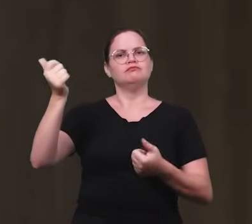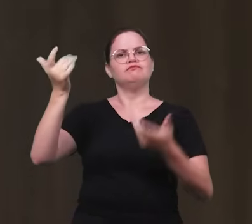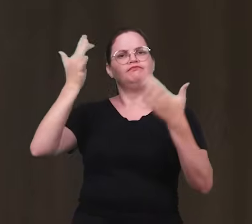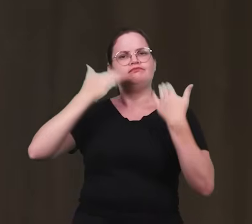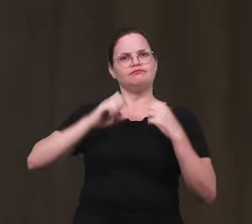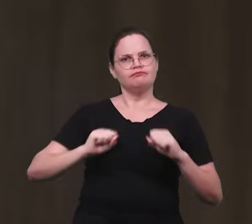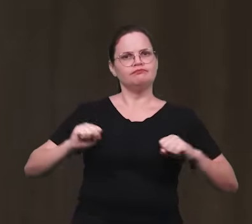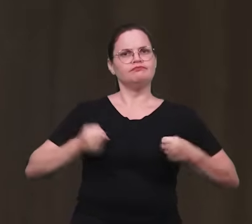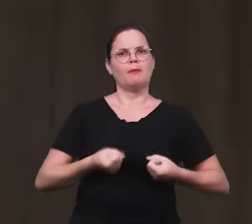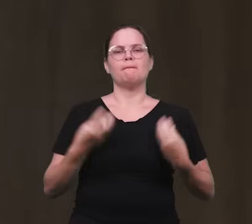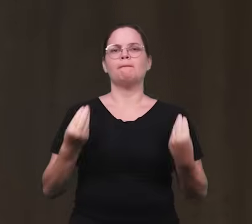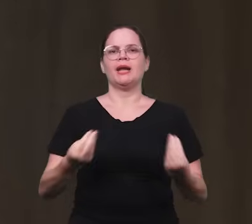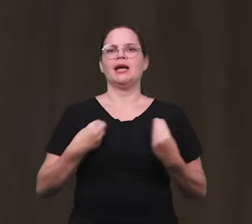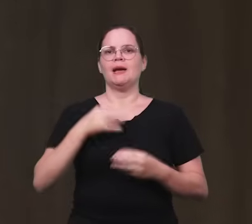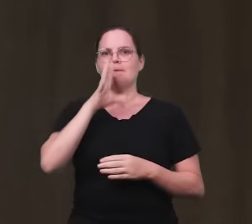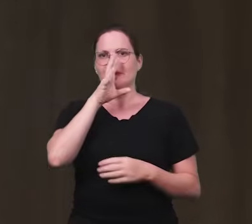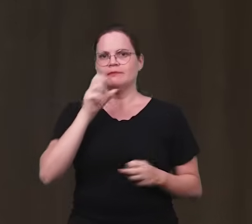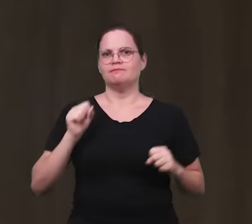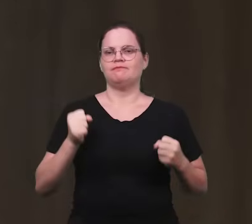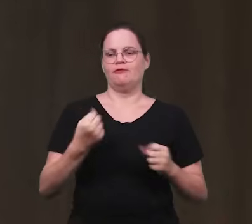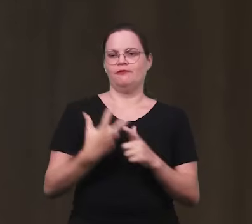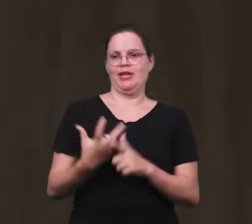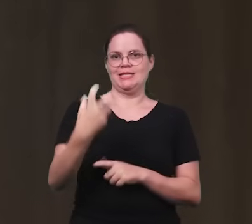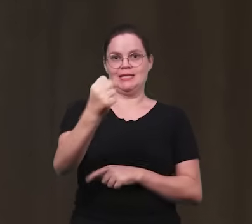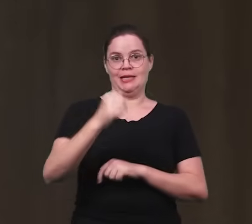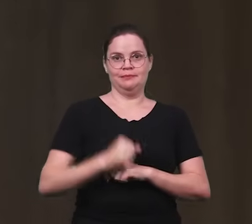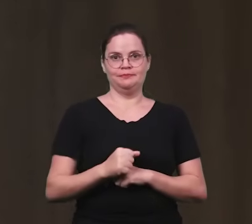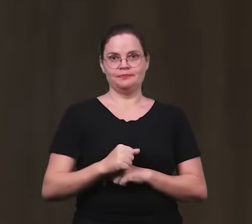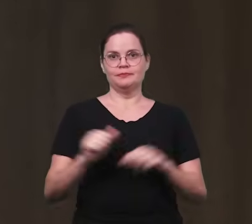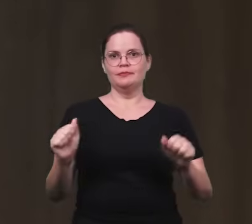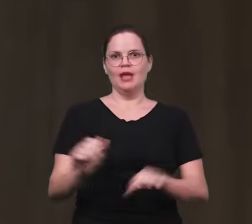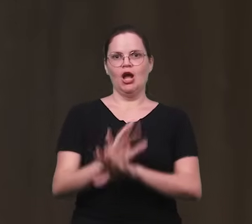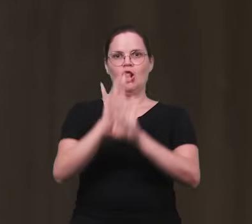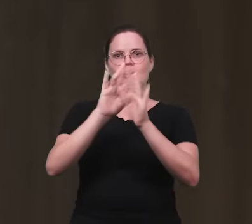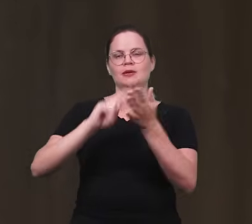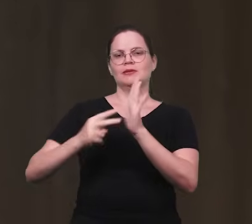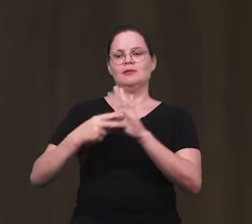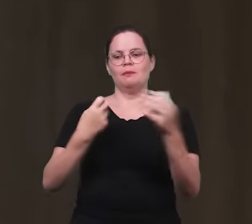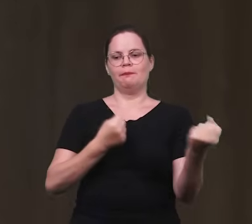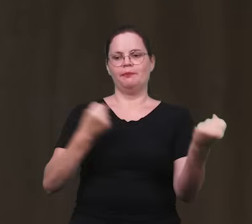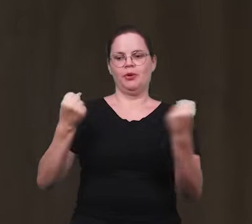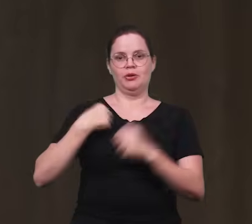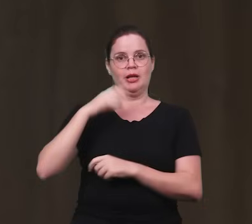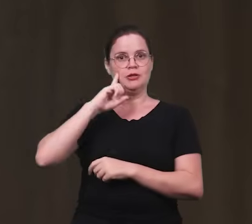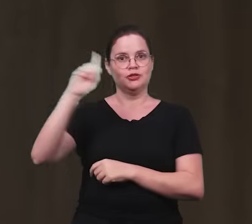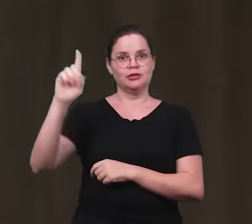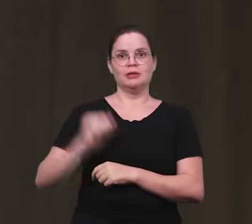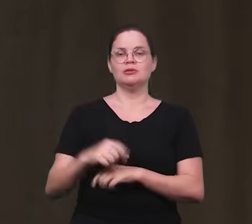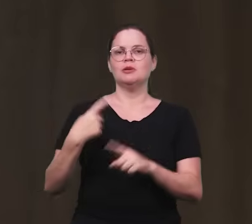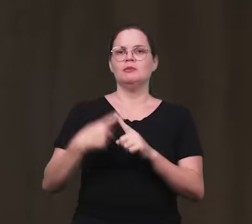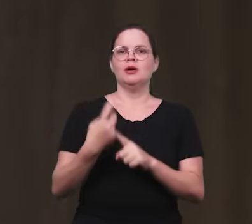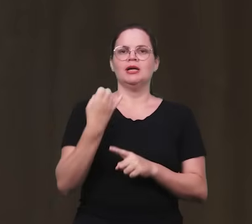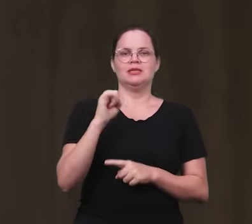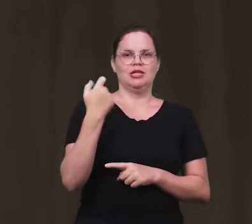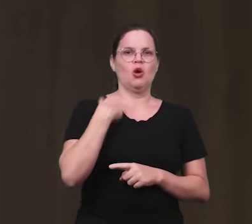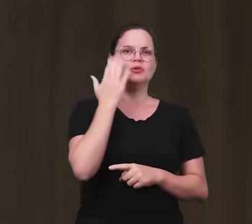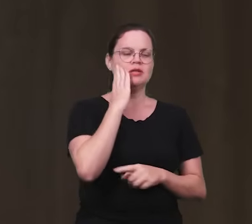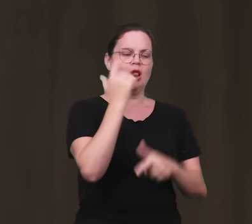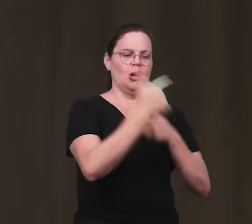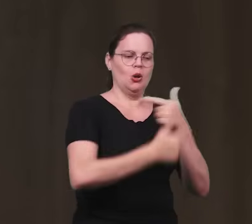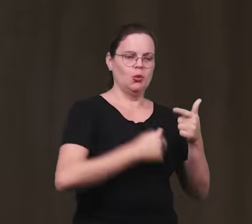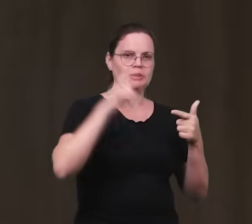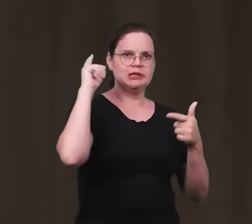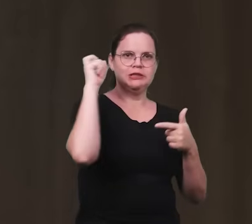e glória. A glória é o poder de Deus. Se, por um lado, nós enfrentamos muitas batalhas para mantermos o